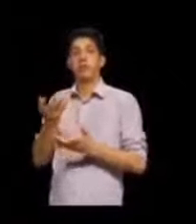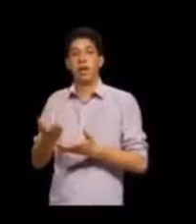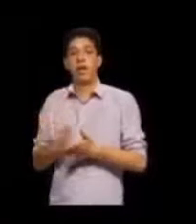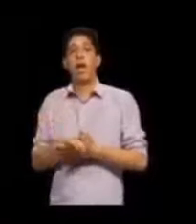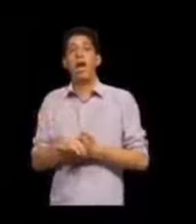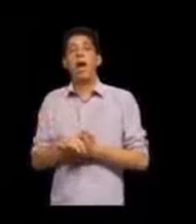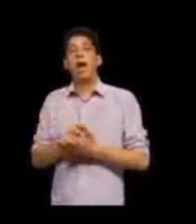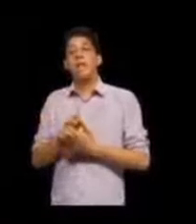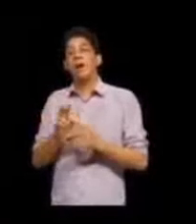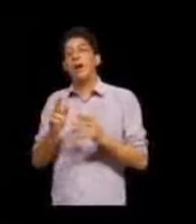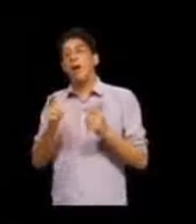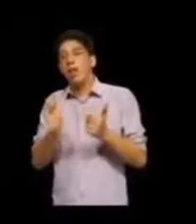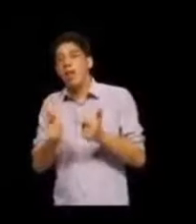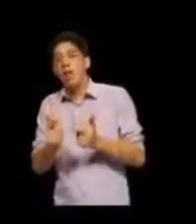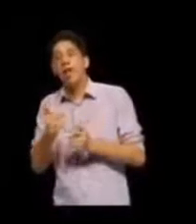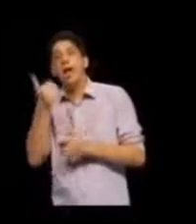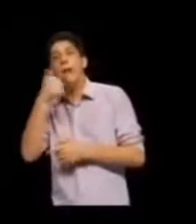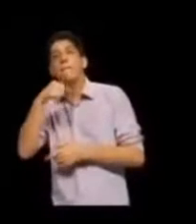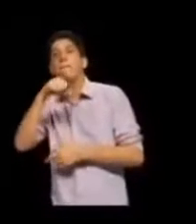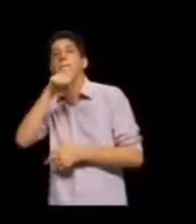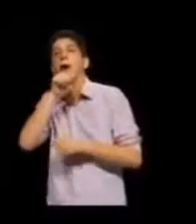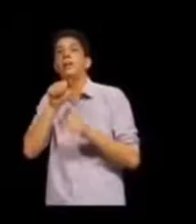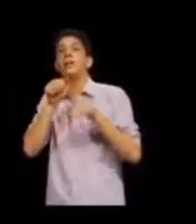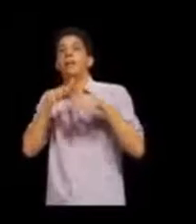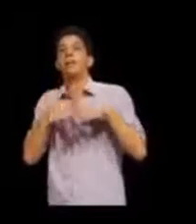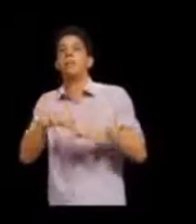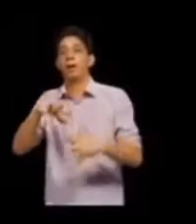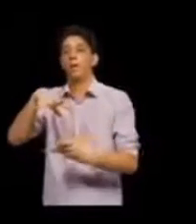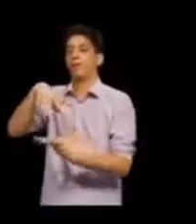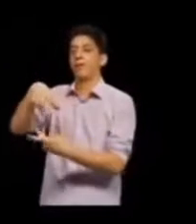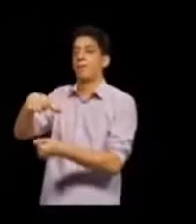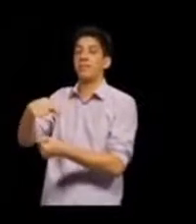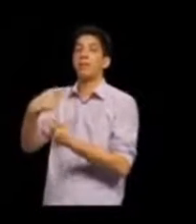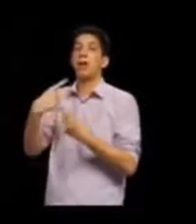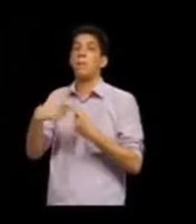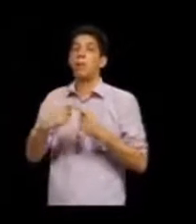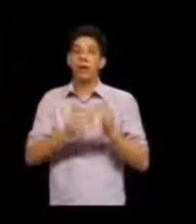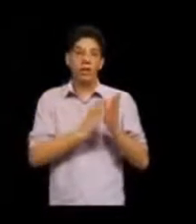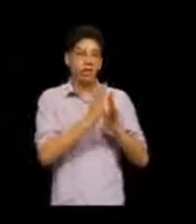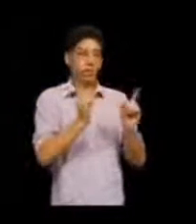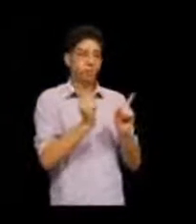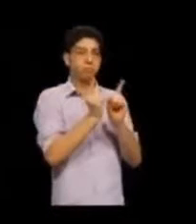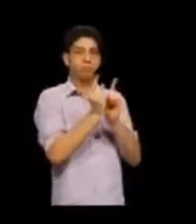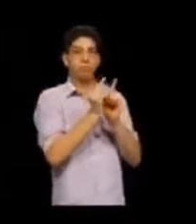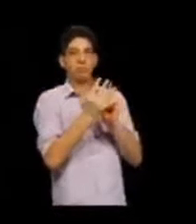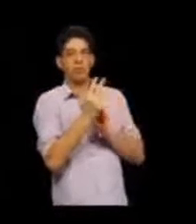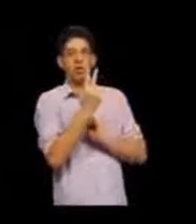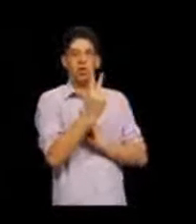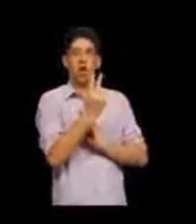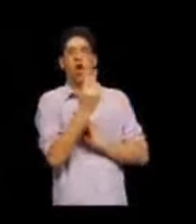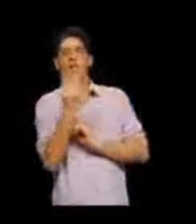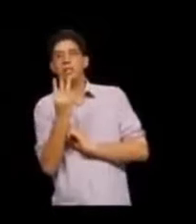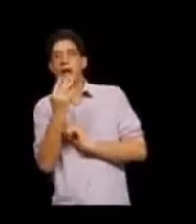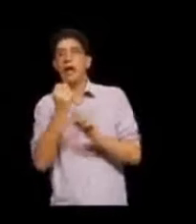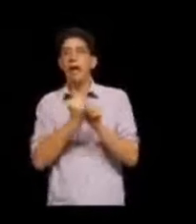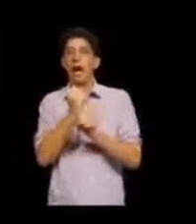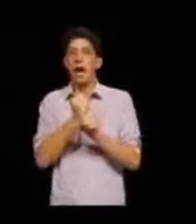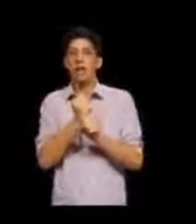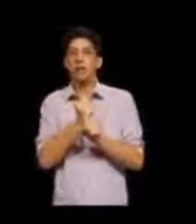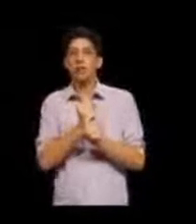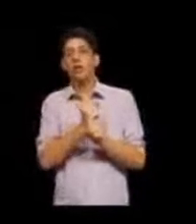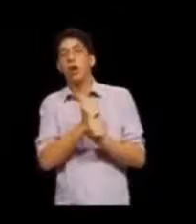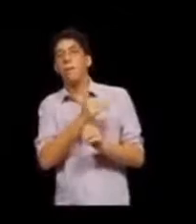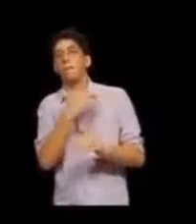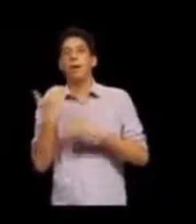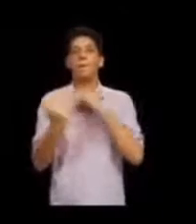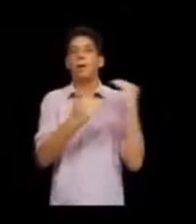mãe das pandemias, porque em pouco tempo, em apenas 2, 3 anos, ela dizimou mais